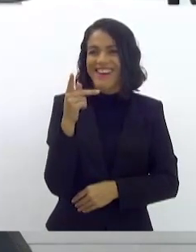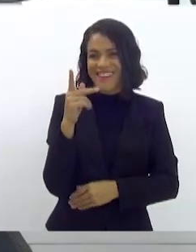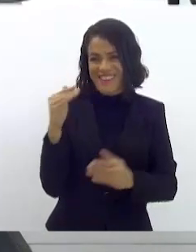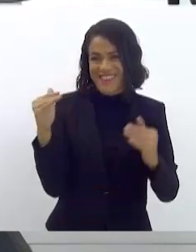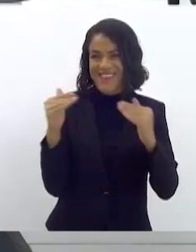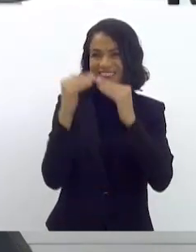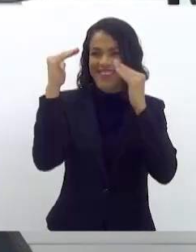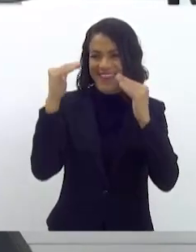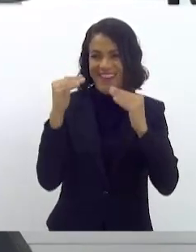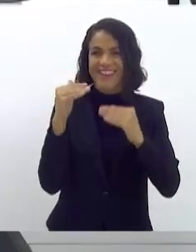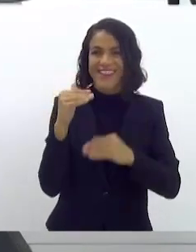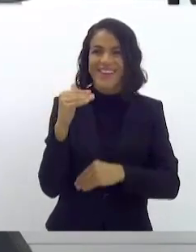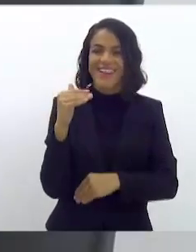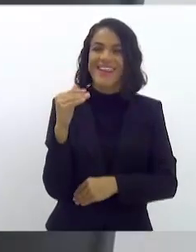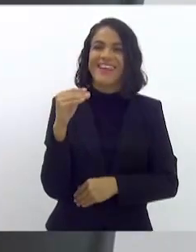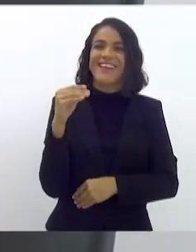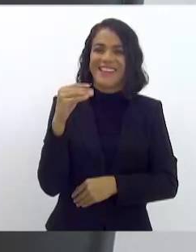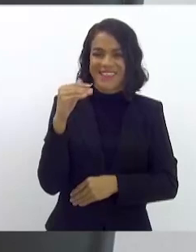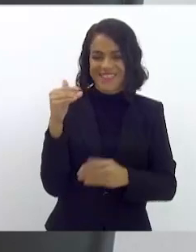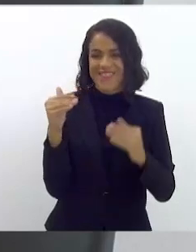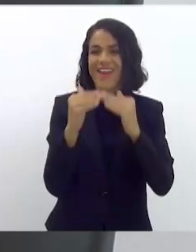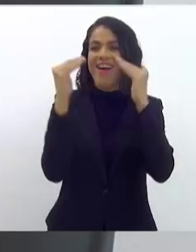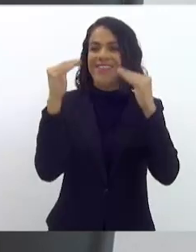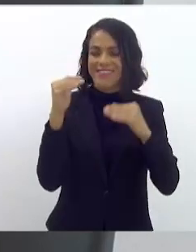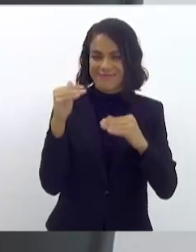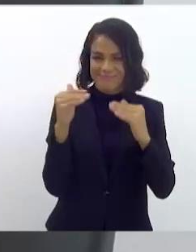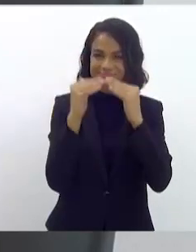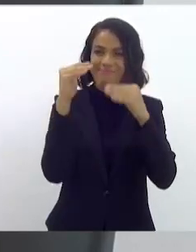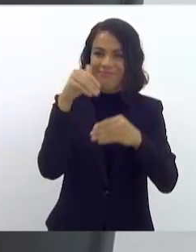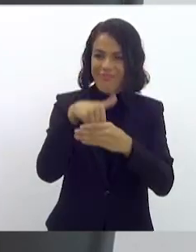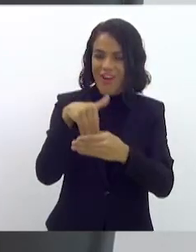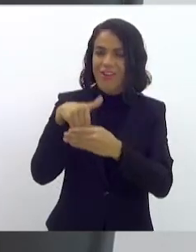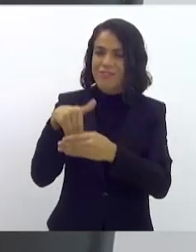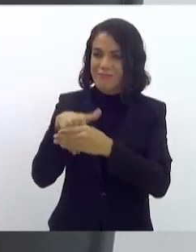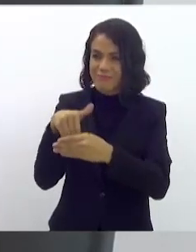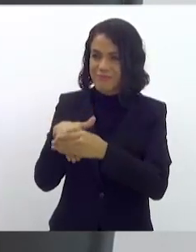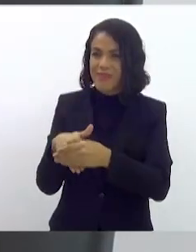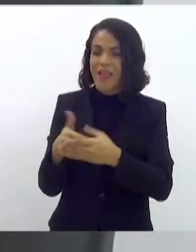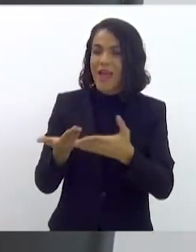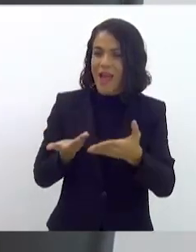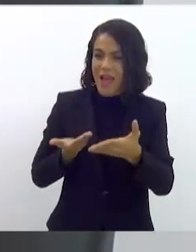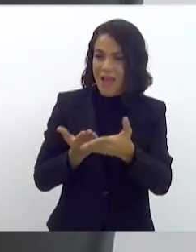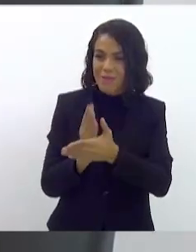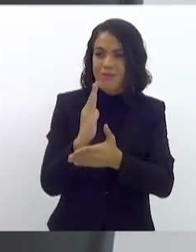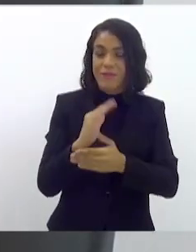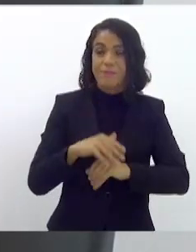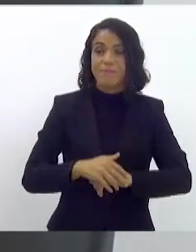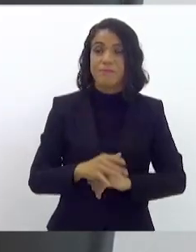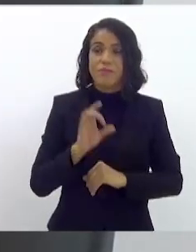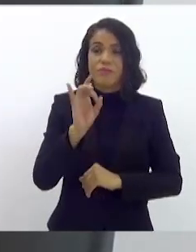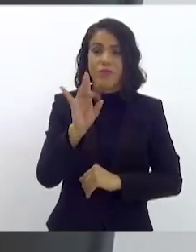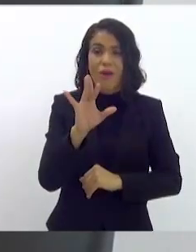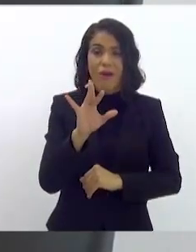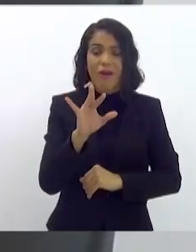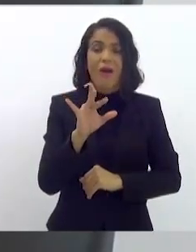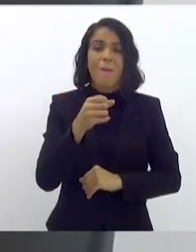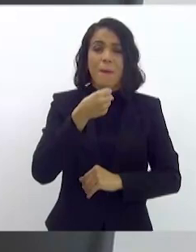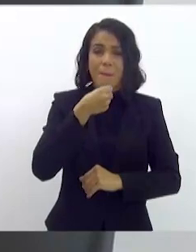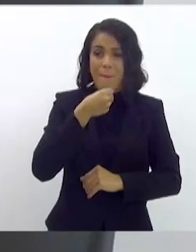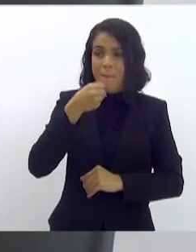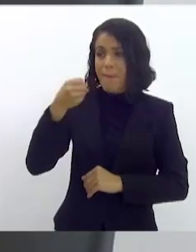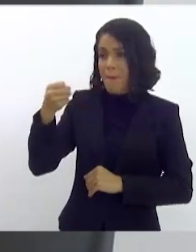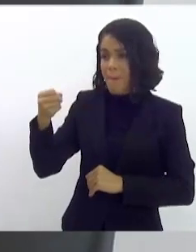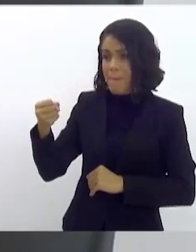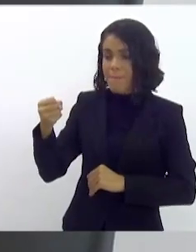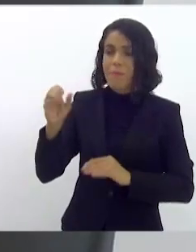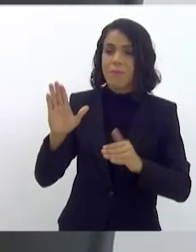Voto favorável de Marta Rocha, a deputada Dani já tinha também manifestado seu voto. Apenas, antes de passar a palavra aos deputados